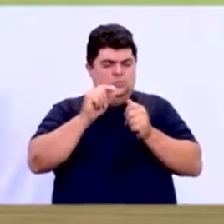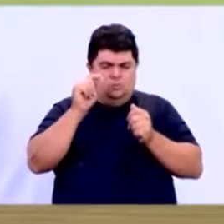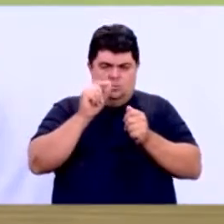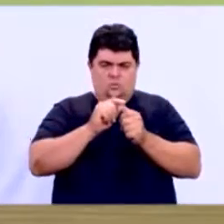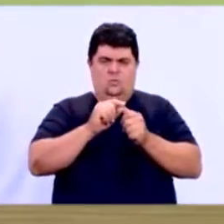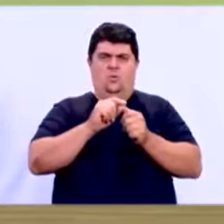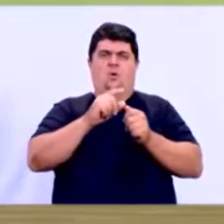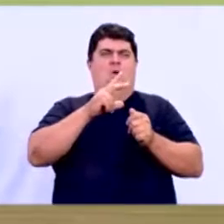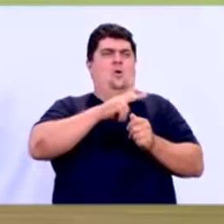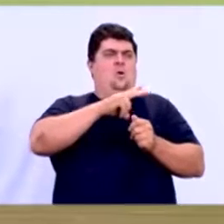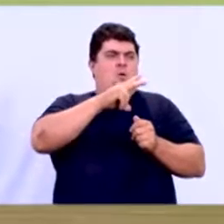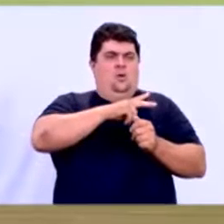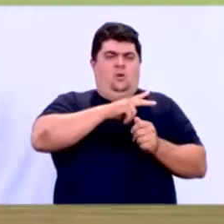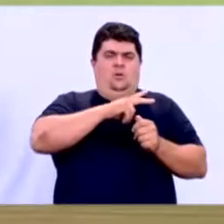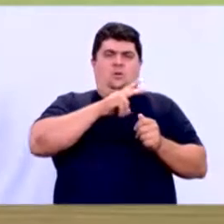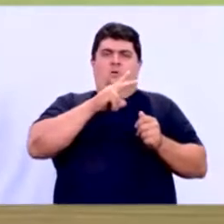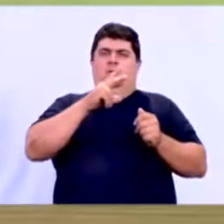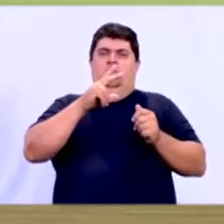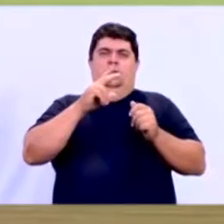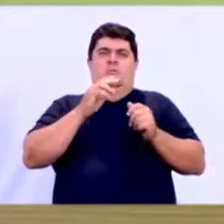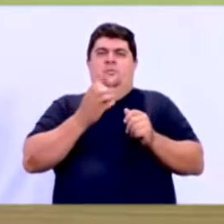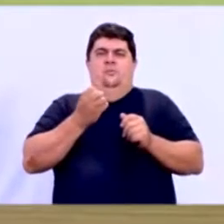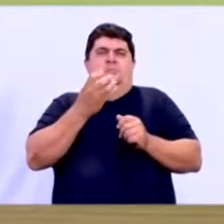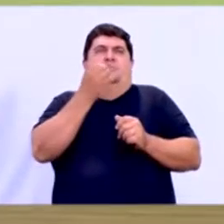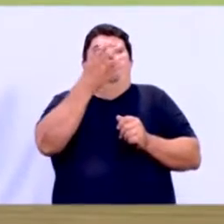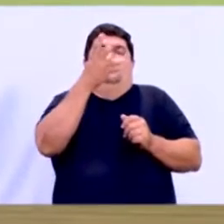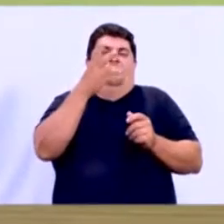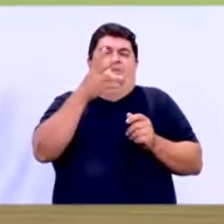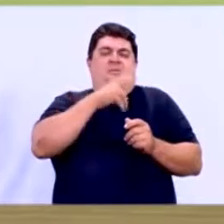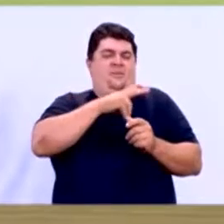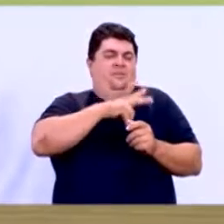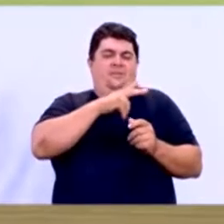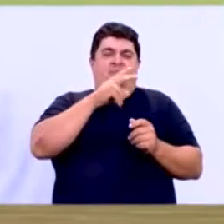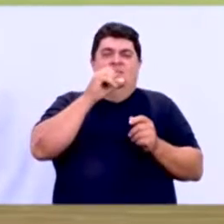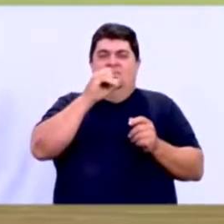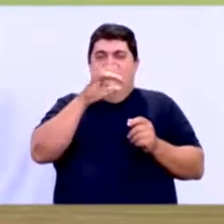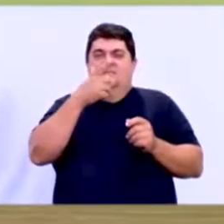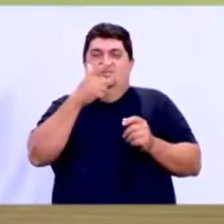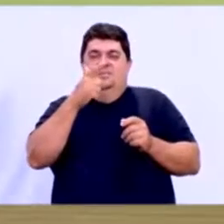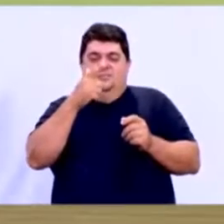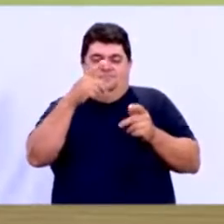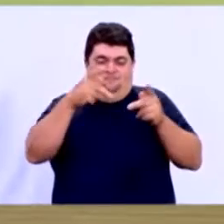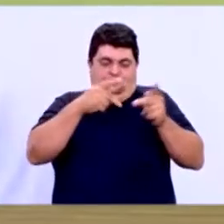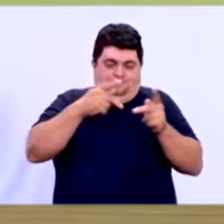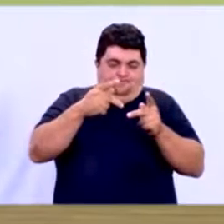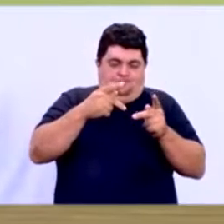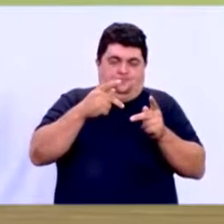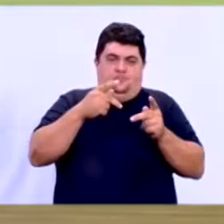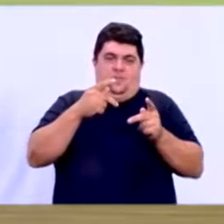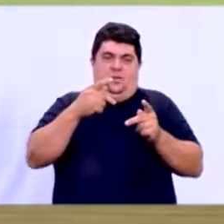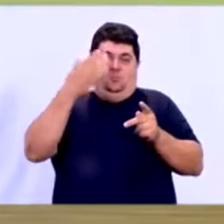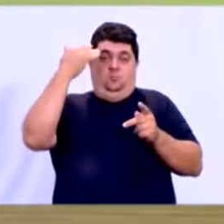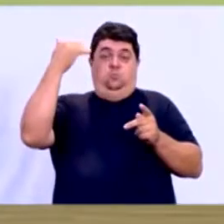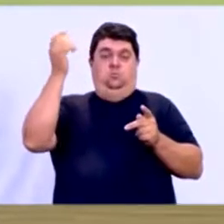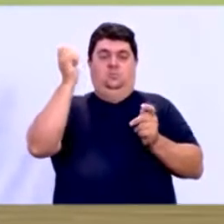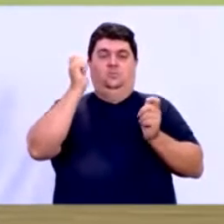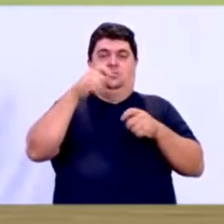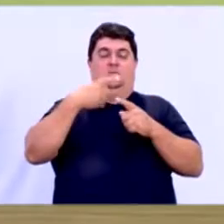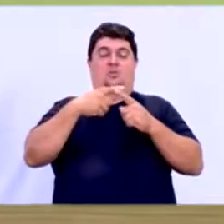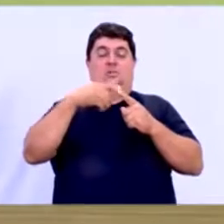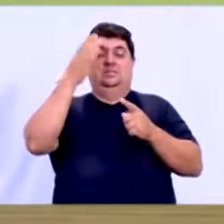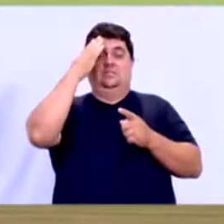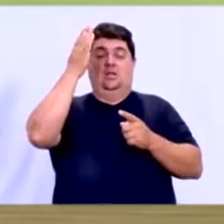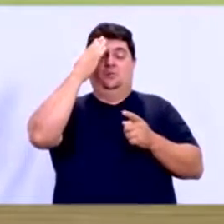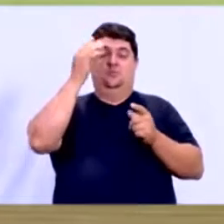ação particular, por exemplo, numa viagem pessoal, o quanto mais você planeja, mais sucesso ou mais diversão você tirar, não é verdade?